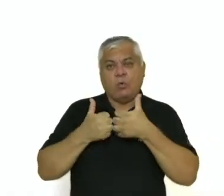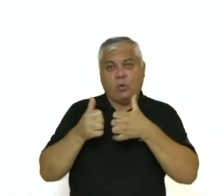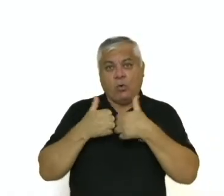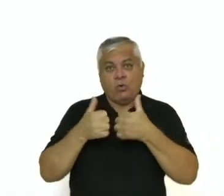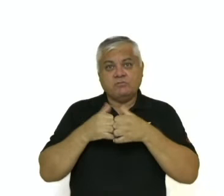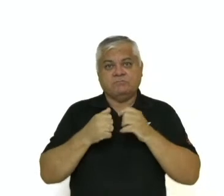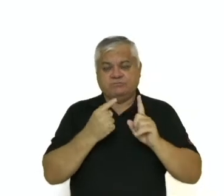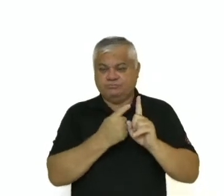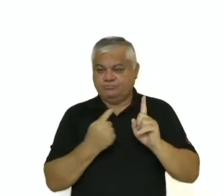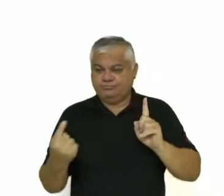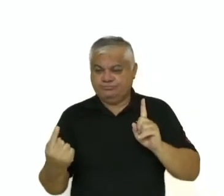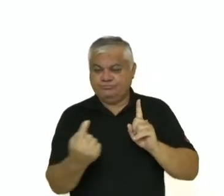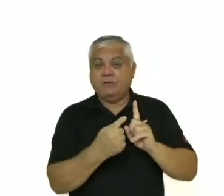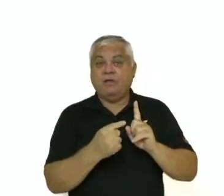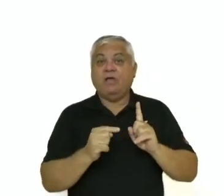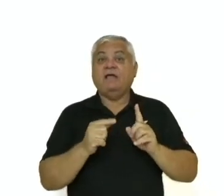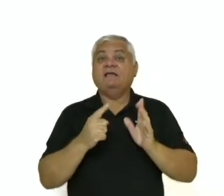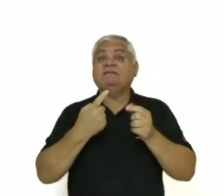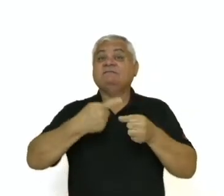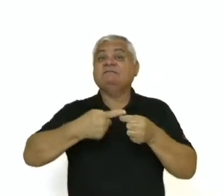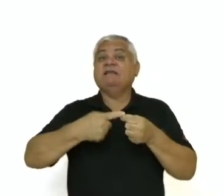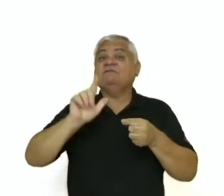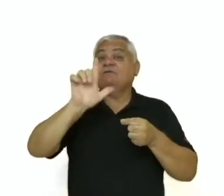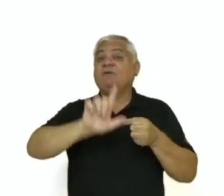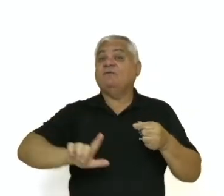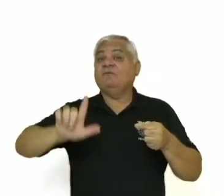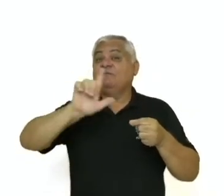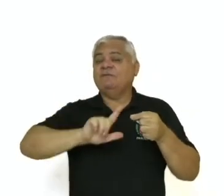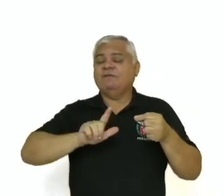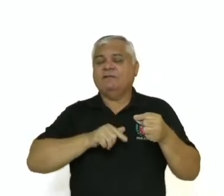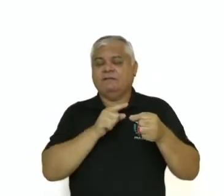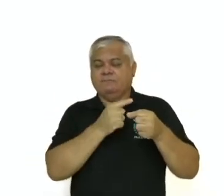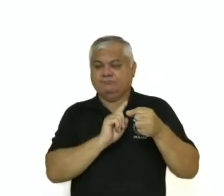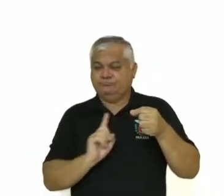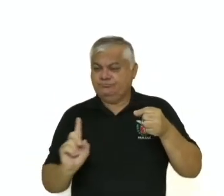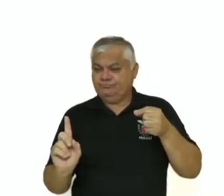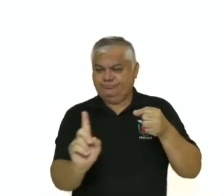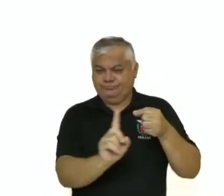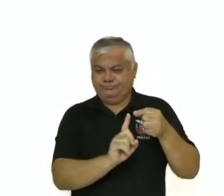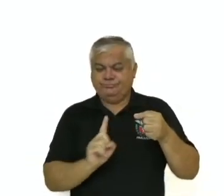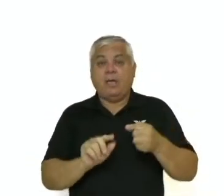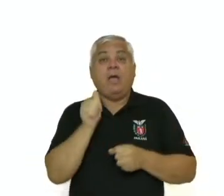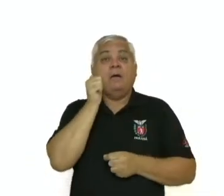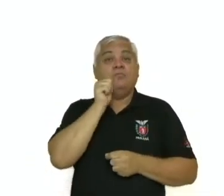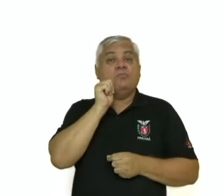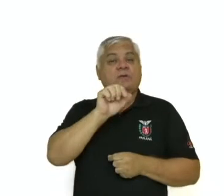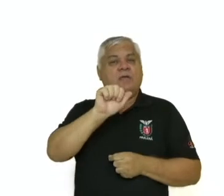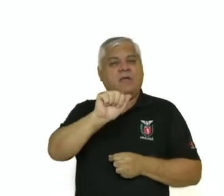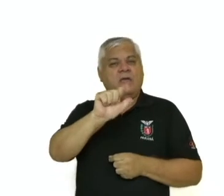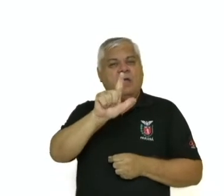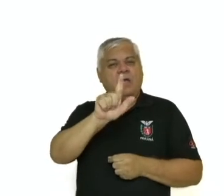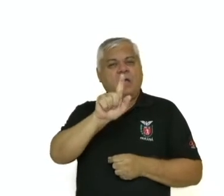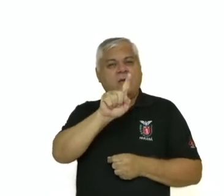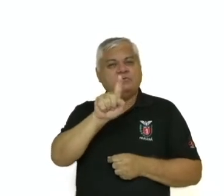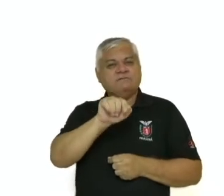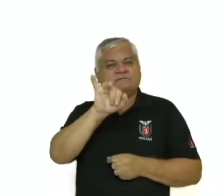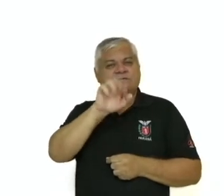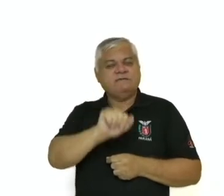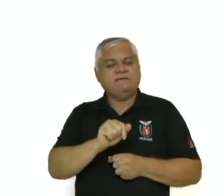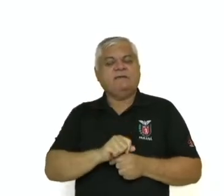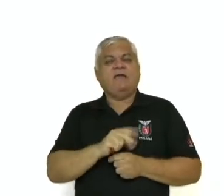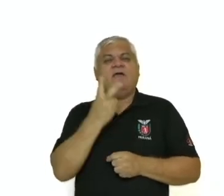na cidade de Londrina é de 36 km por hora. Alzira, diariamente, circula 20